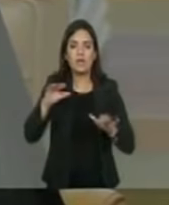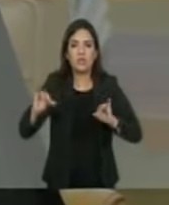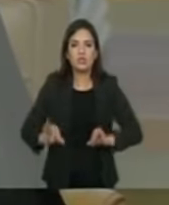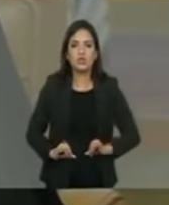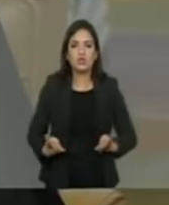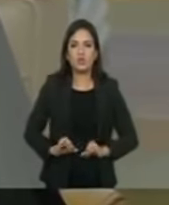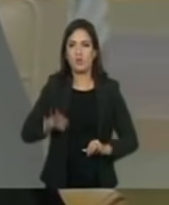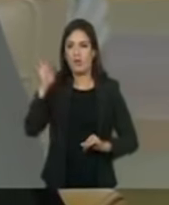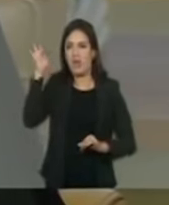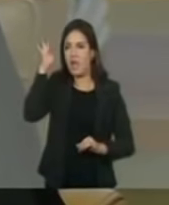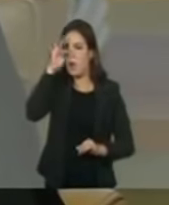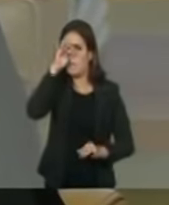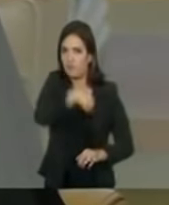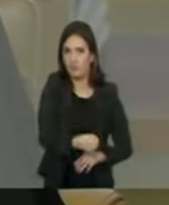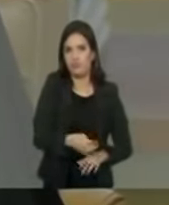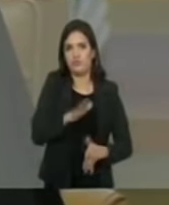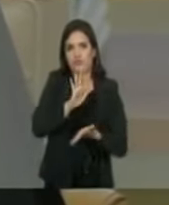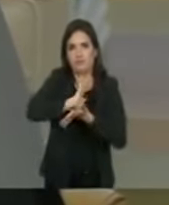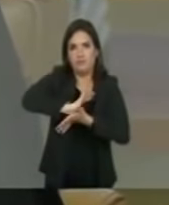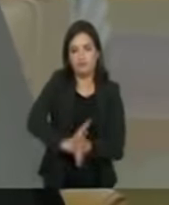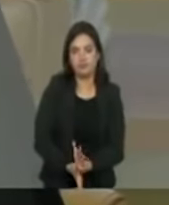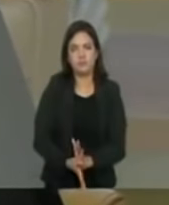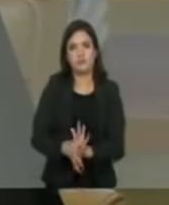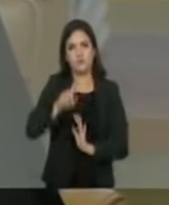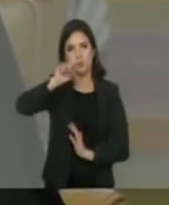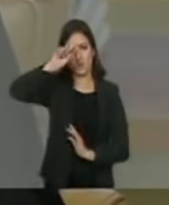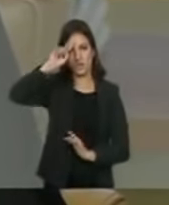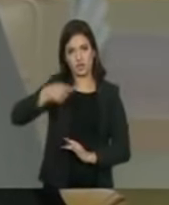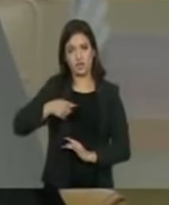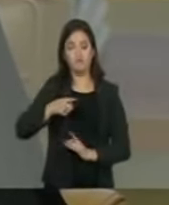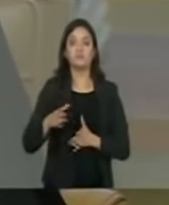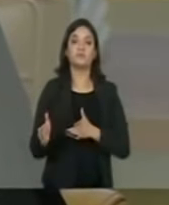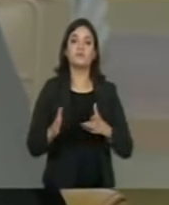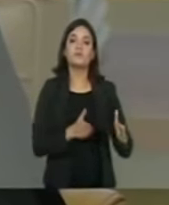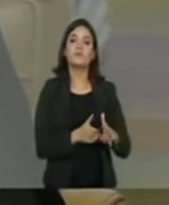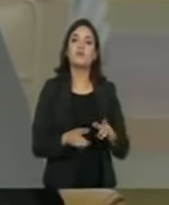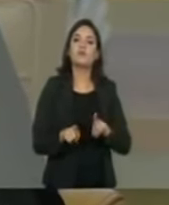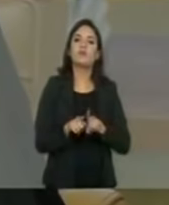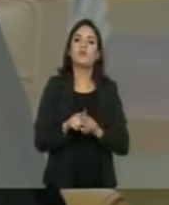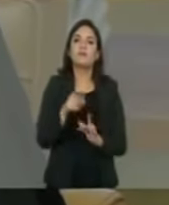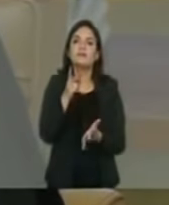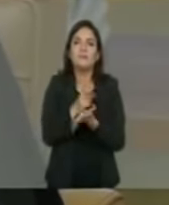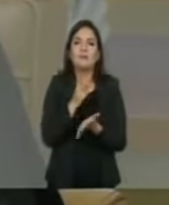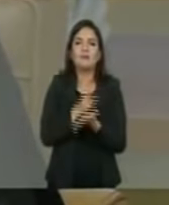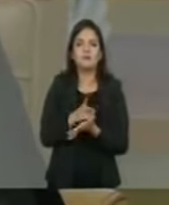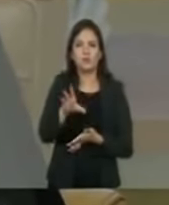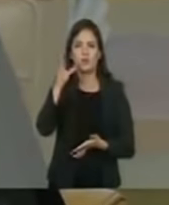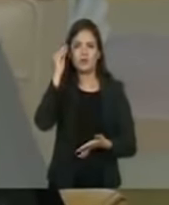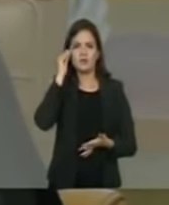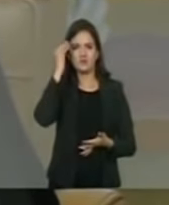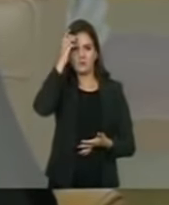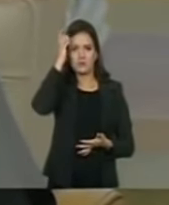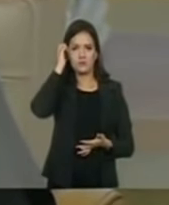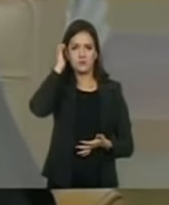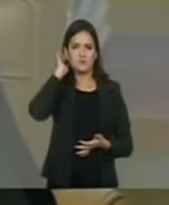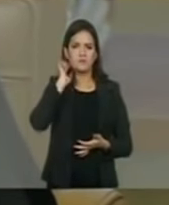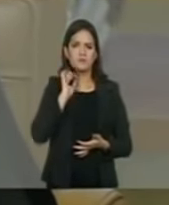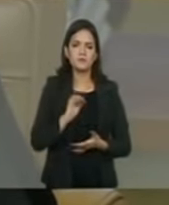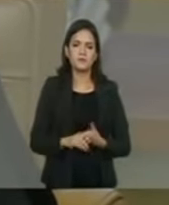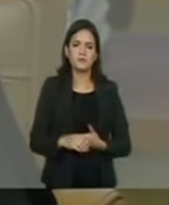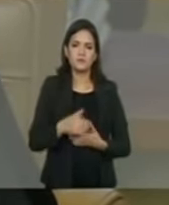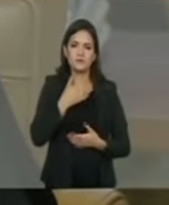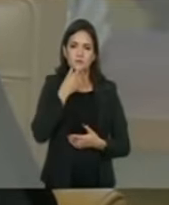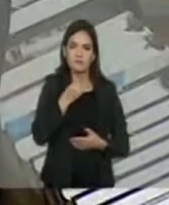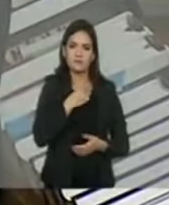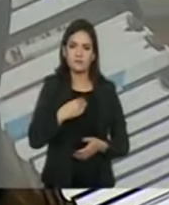processantes fé churrascos essa mesma percepção da propósito já vôos e lência que eu tive uma